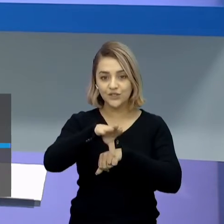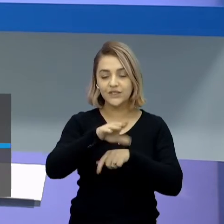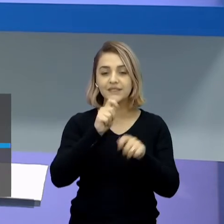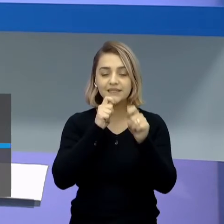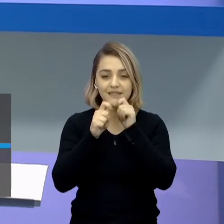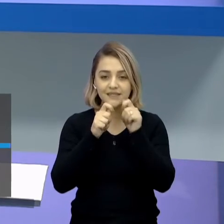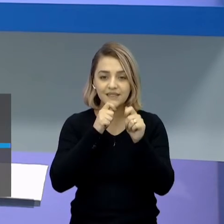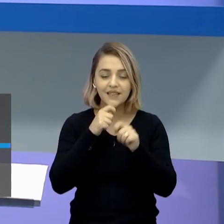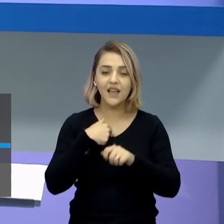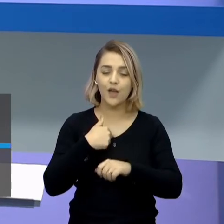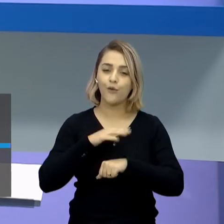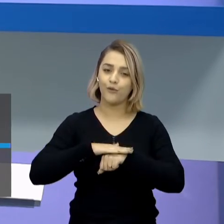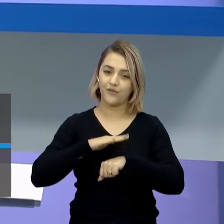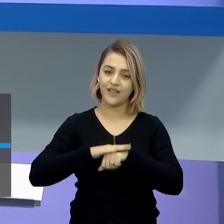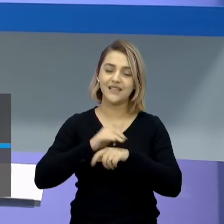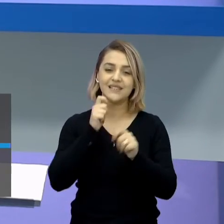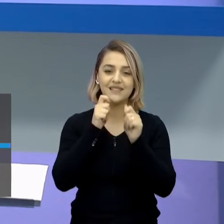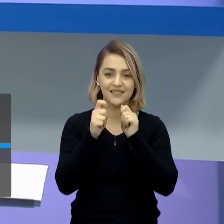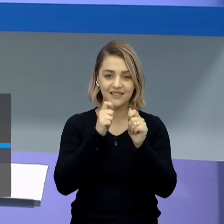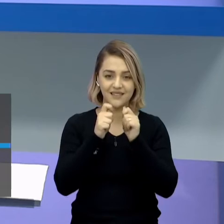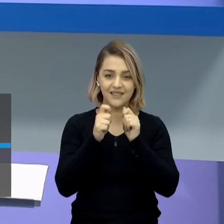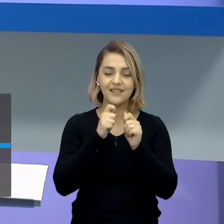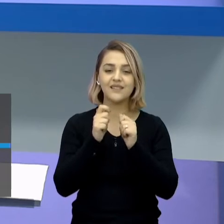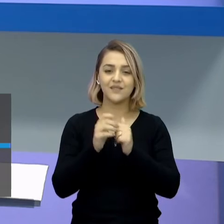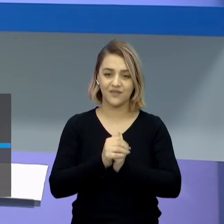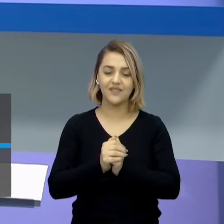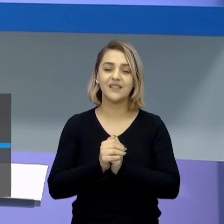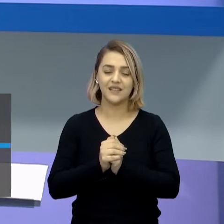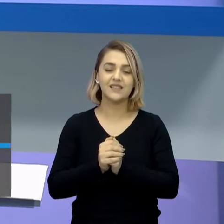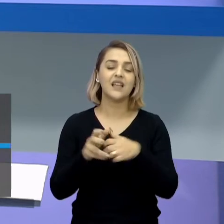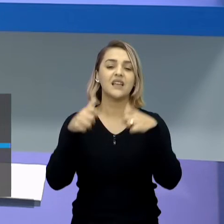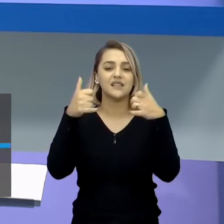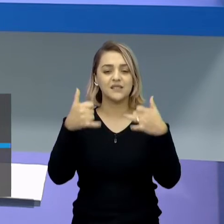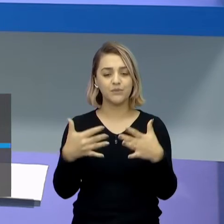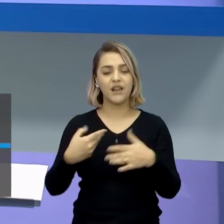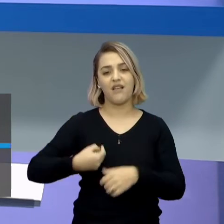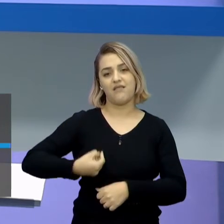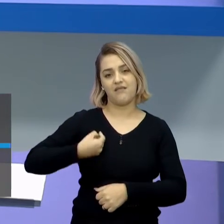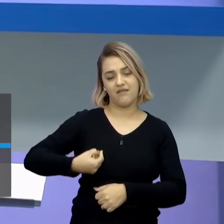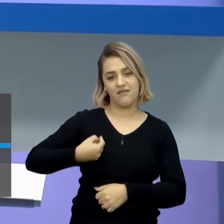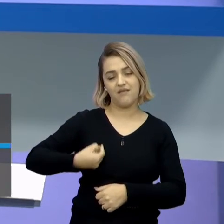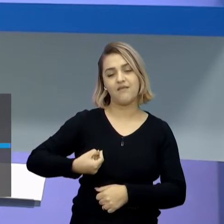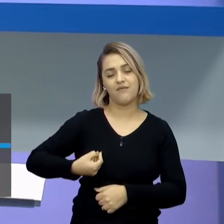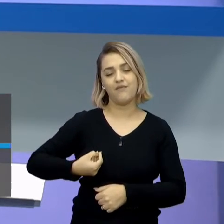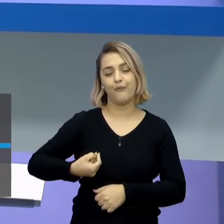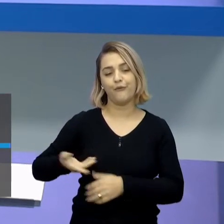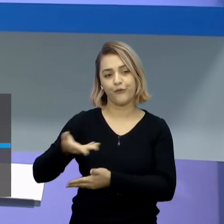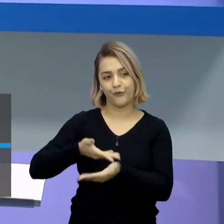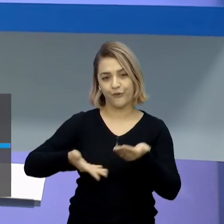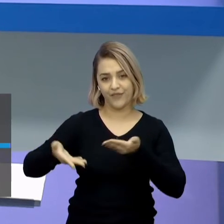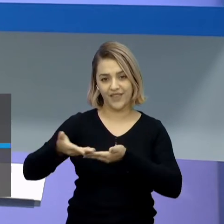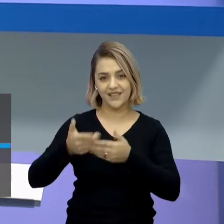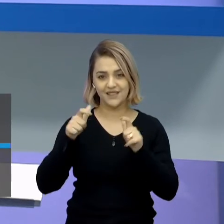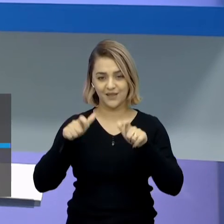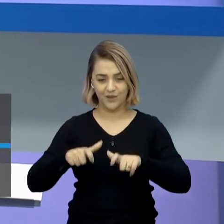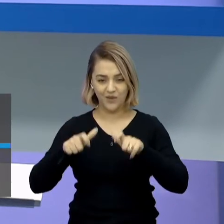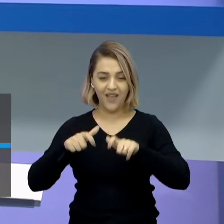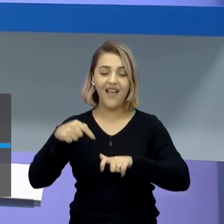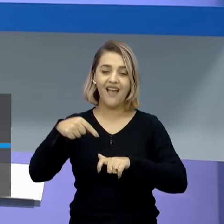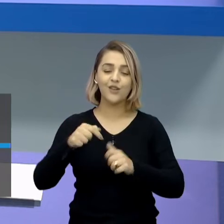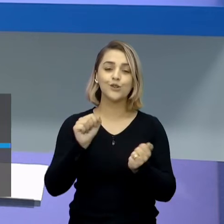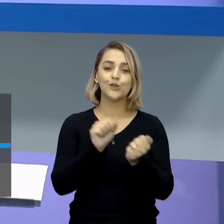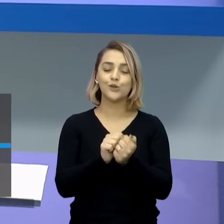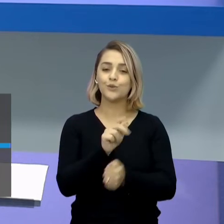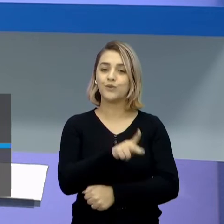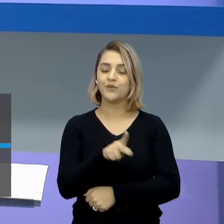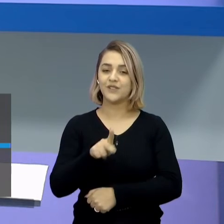eu realizei uma entrevista para falar também aí sobre os espaços de vivência com a professora Ilana aqui do Centro de Mídias, tá?